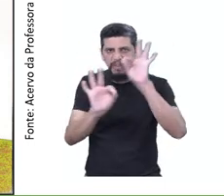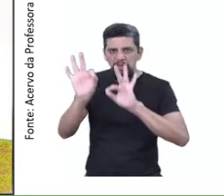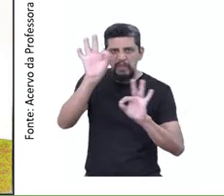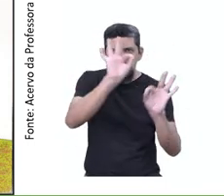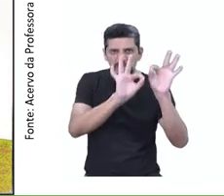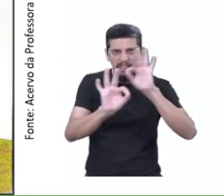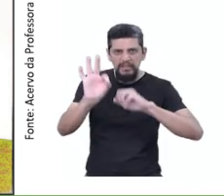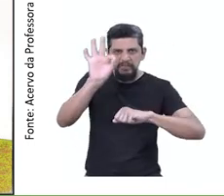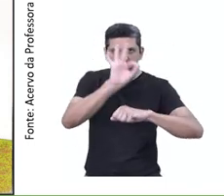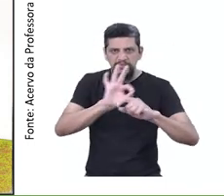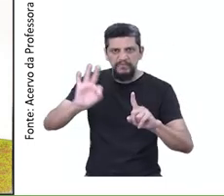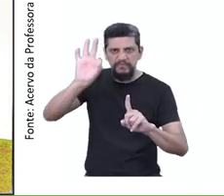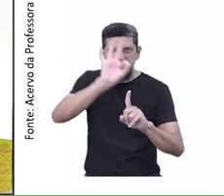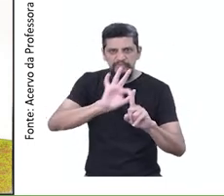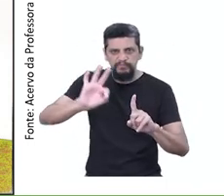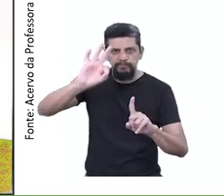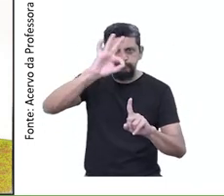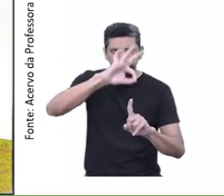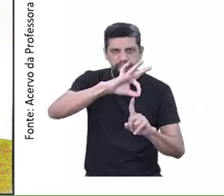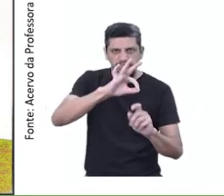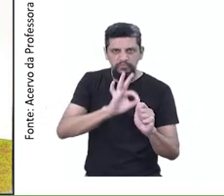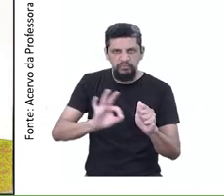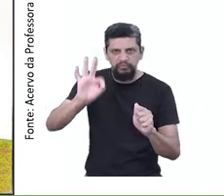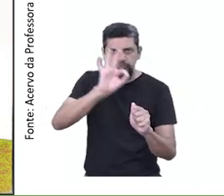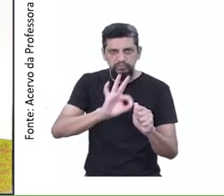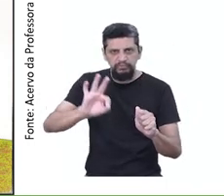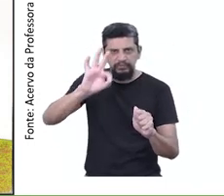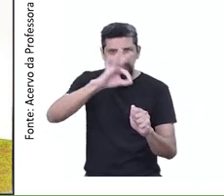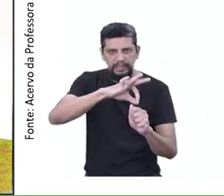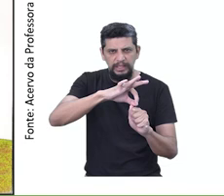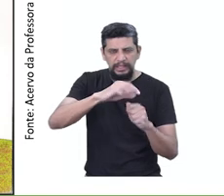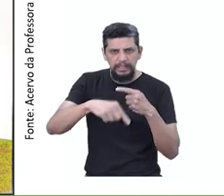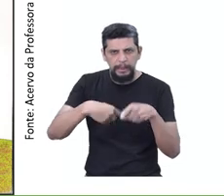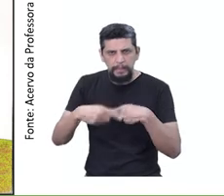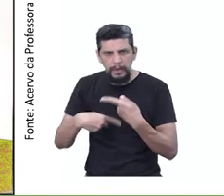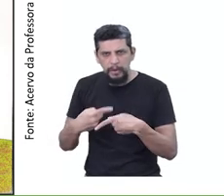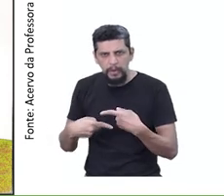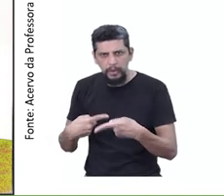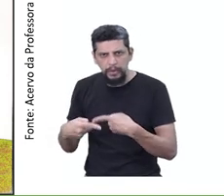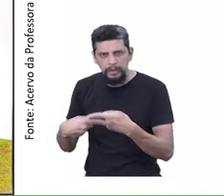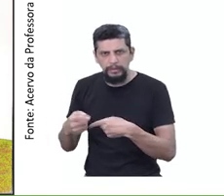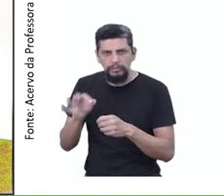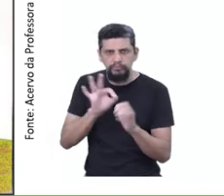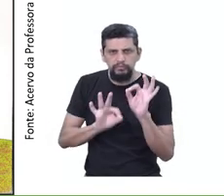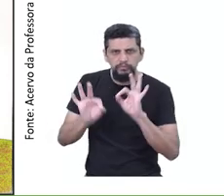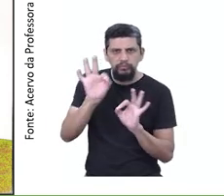Espere um pouco. Zumbiram as moscas e depois de um momento...